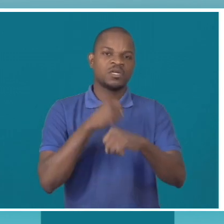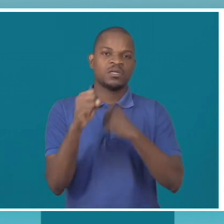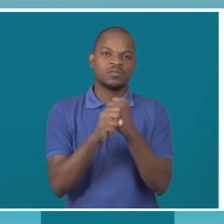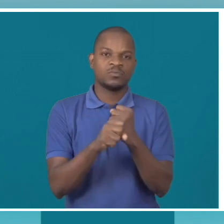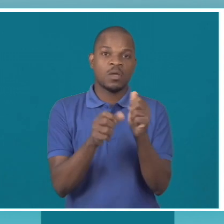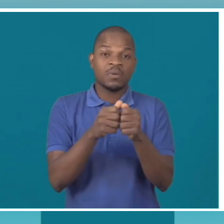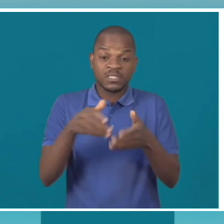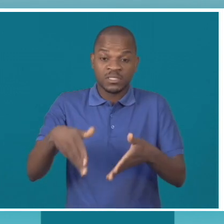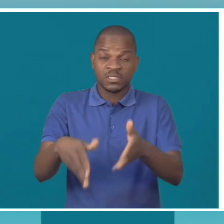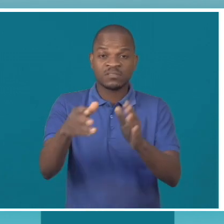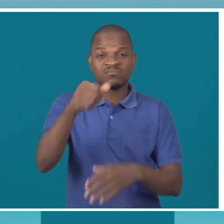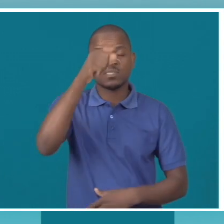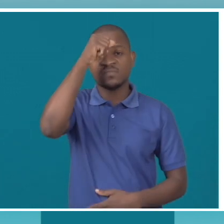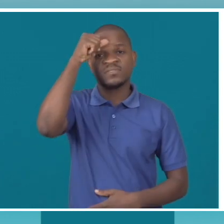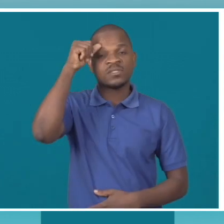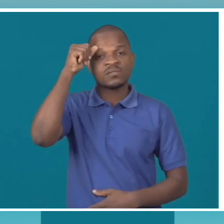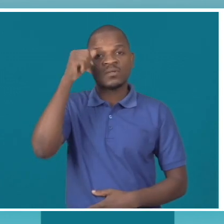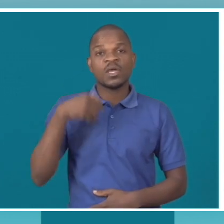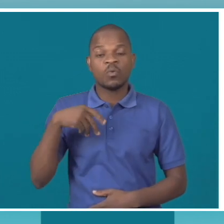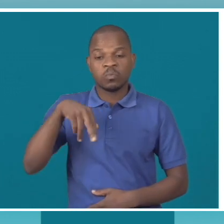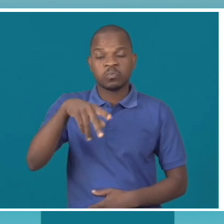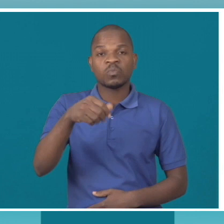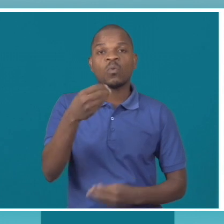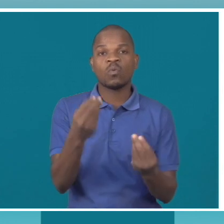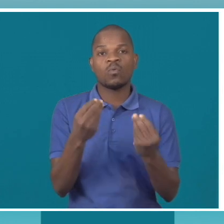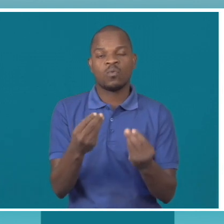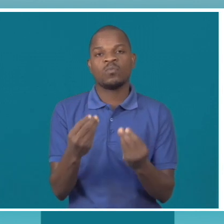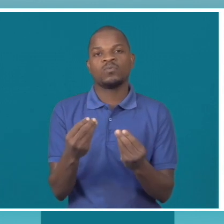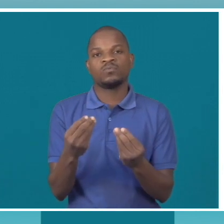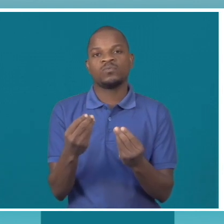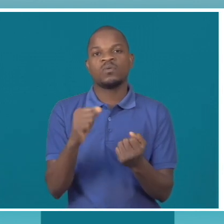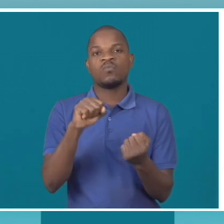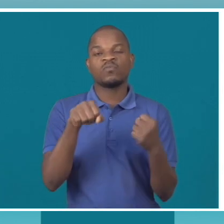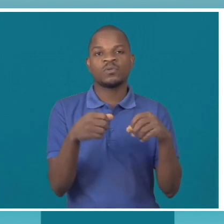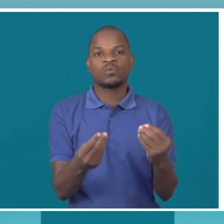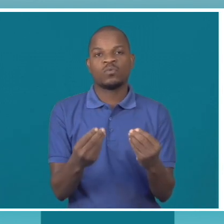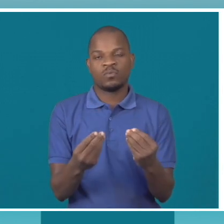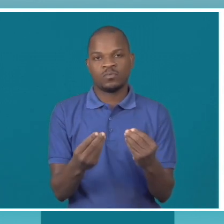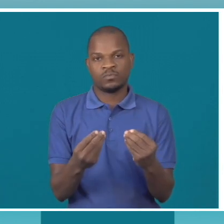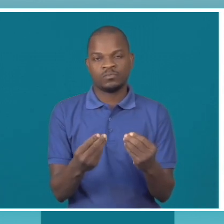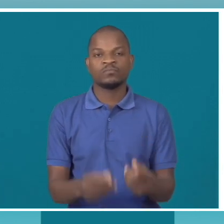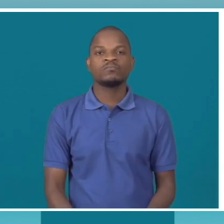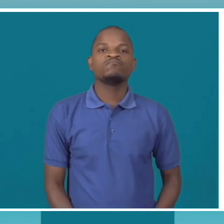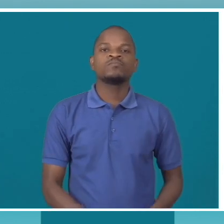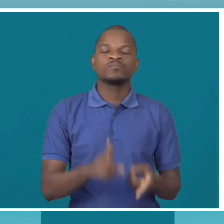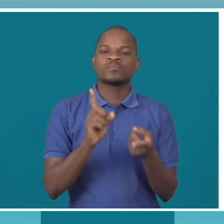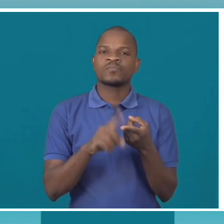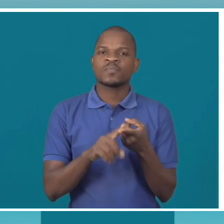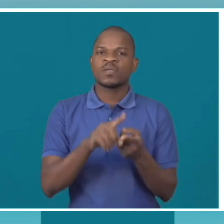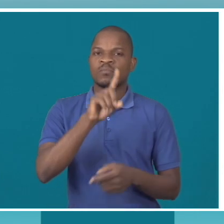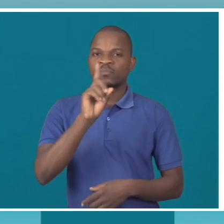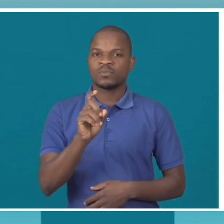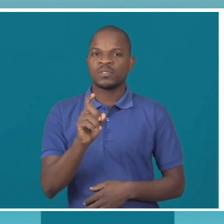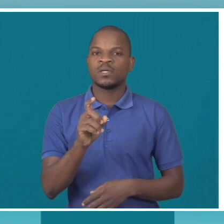há de ver como é que como é eu me deslouco como é que eu me deslouco aqui aqui nessas zonas. Também